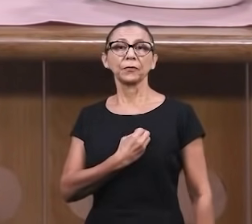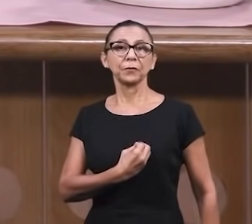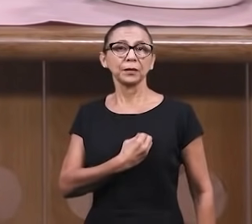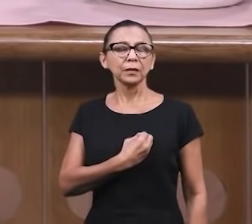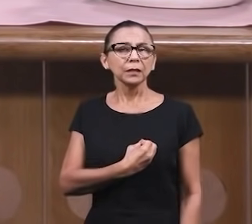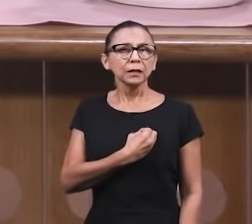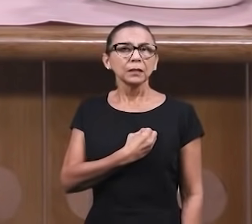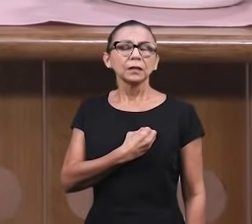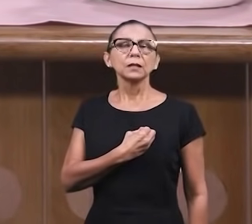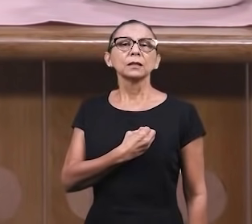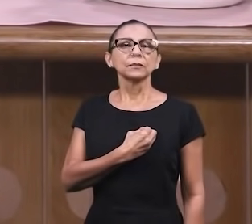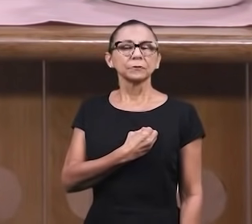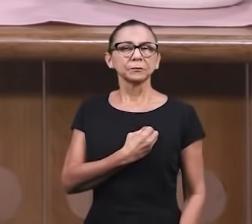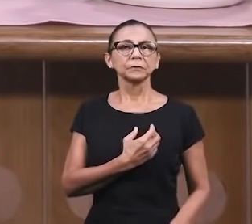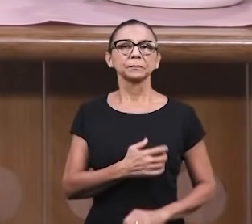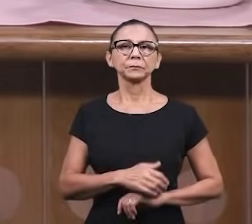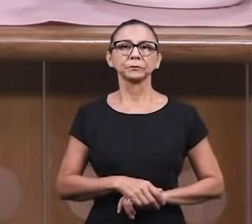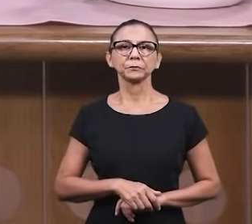há uma incessante